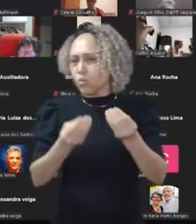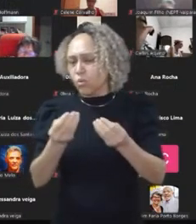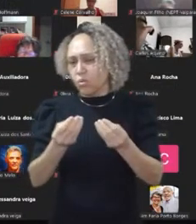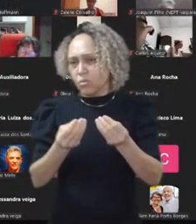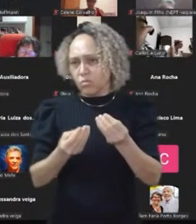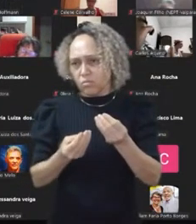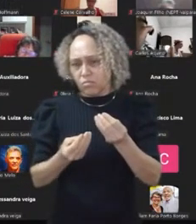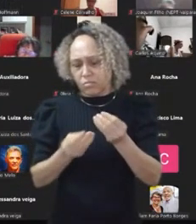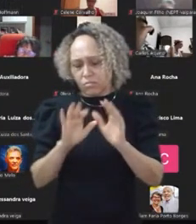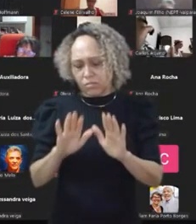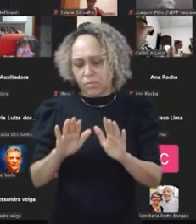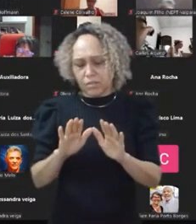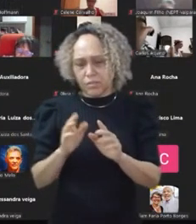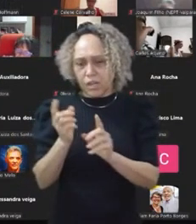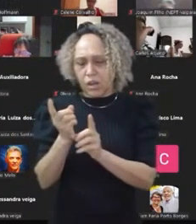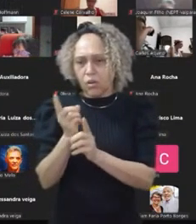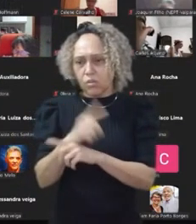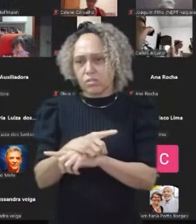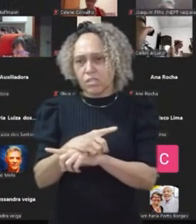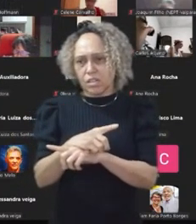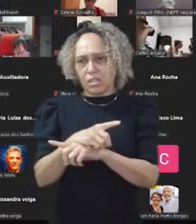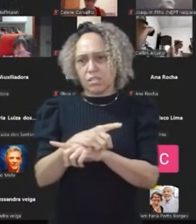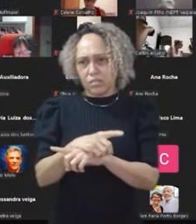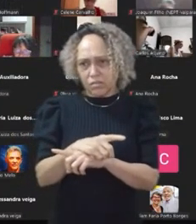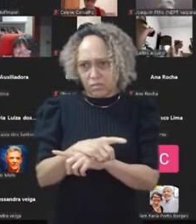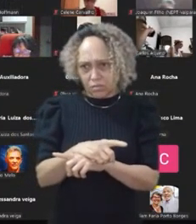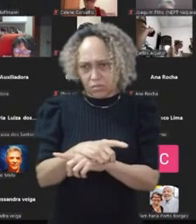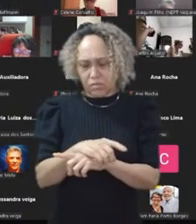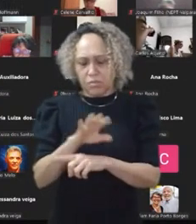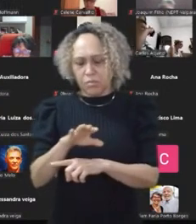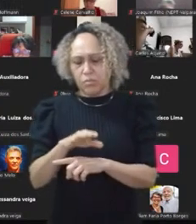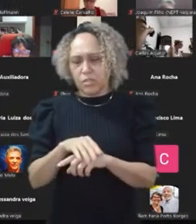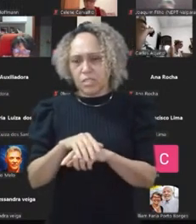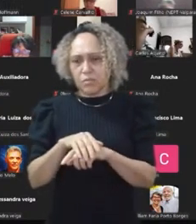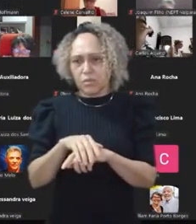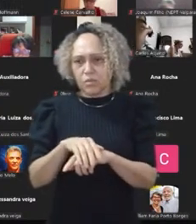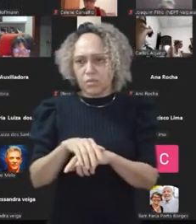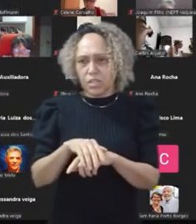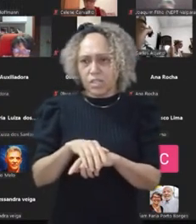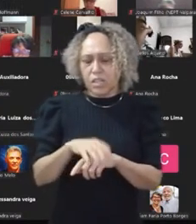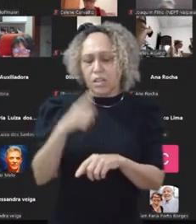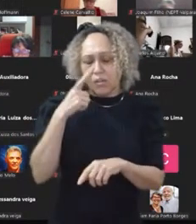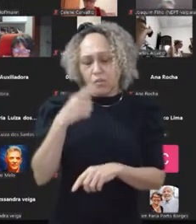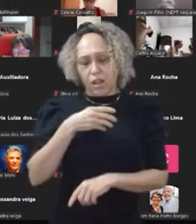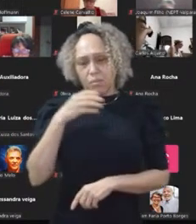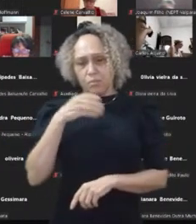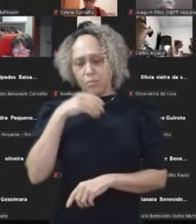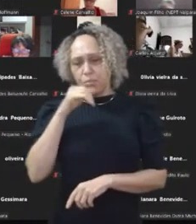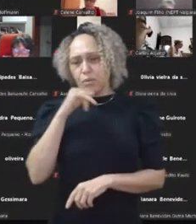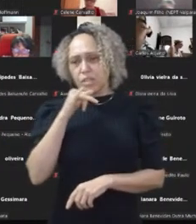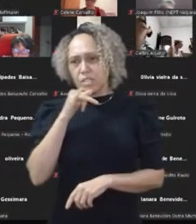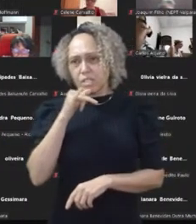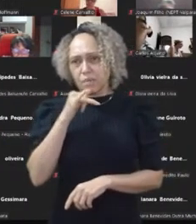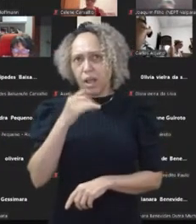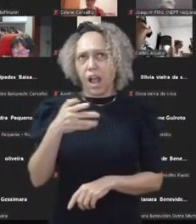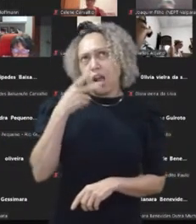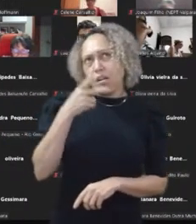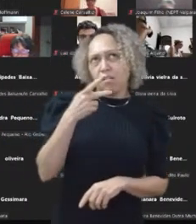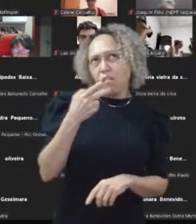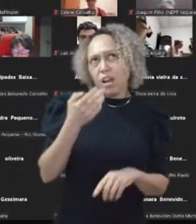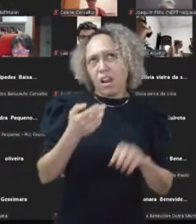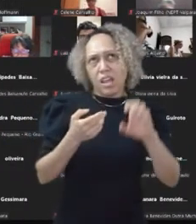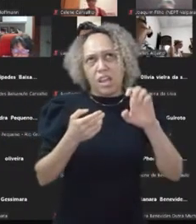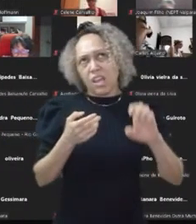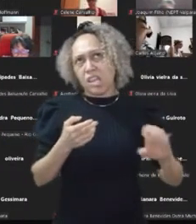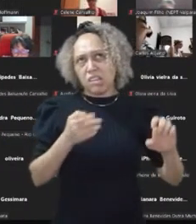primeiro momento né que aí também tem um certo essencialismo ISO eu falo não tem o imediatismo dizer que a esquerda é ruim na comunicação digital na